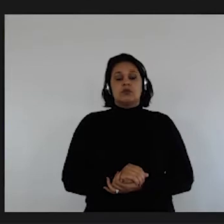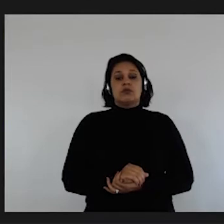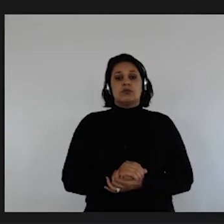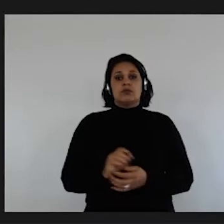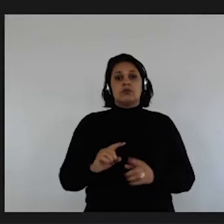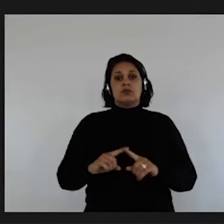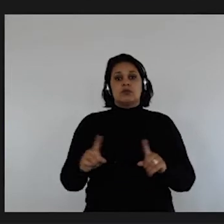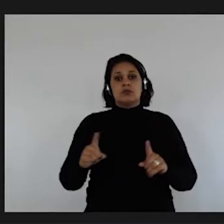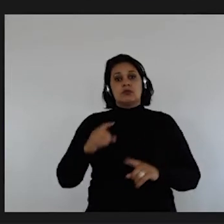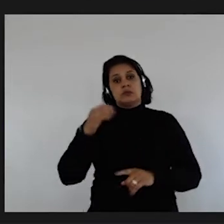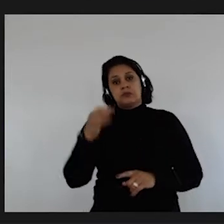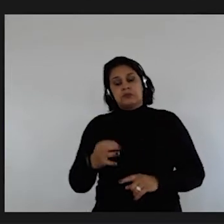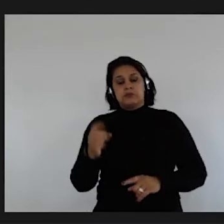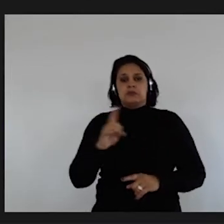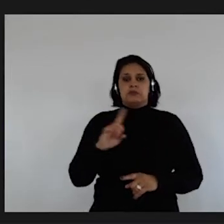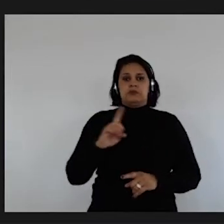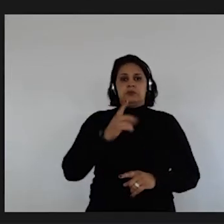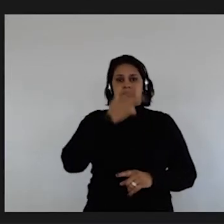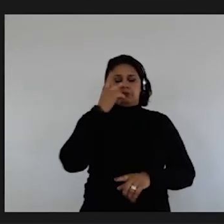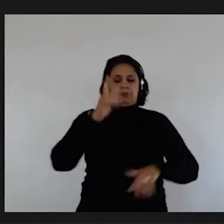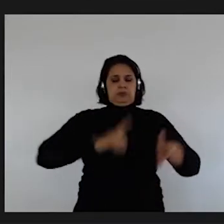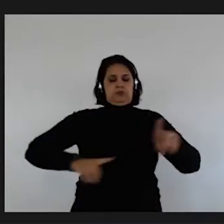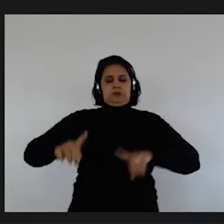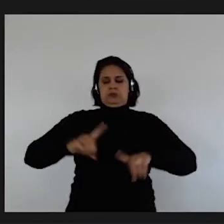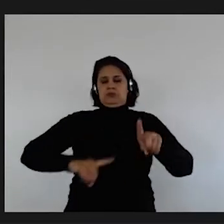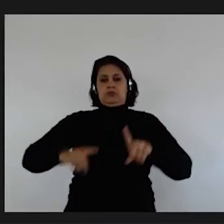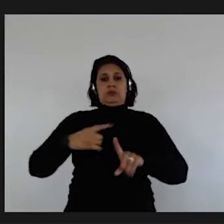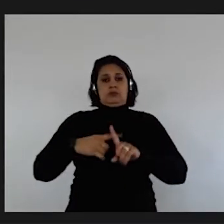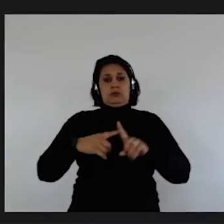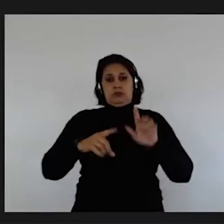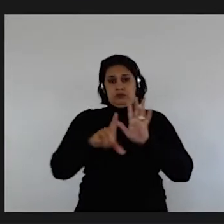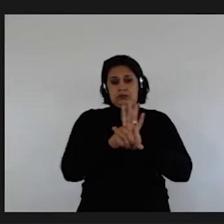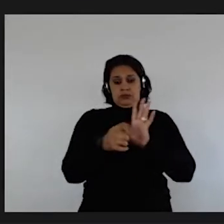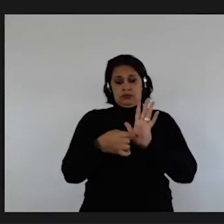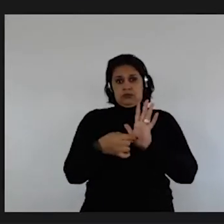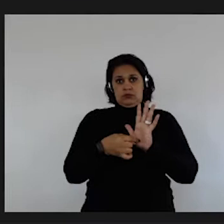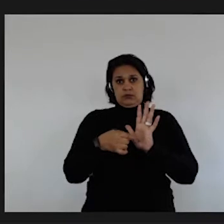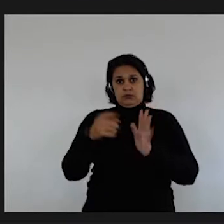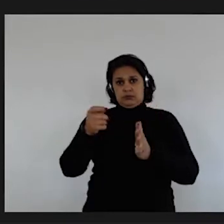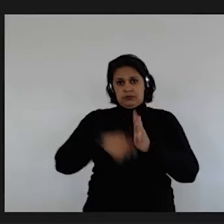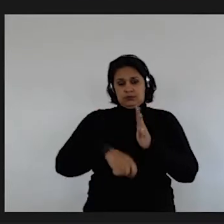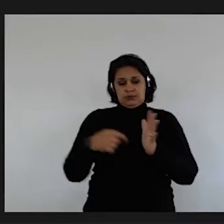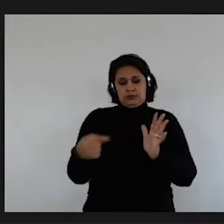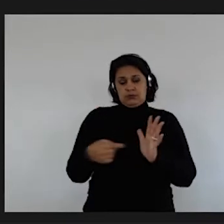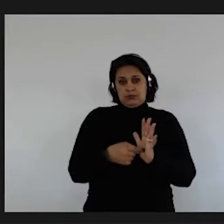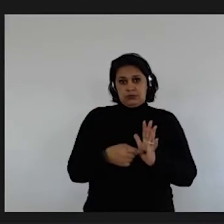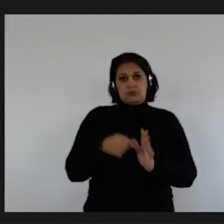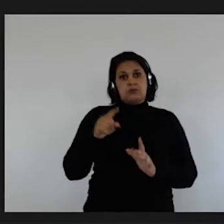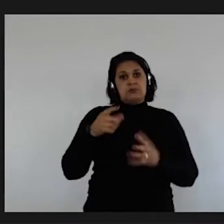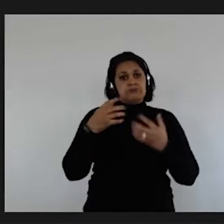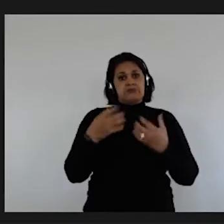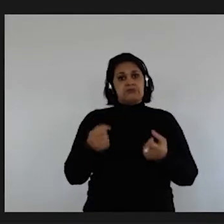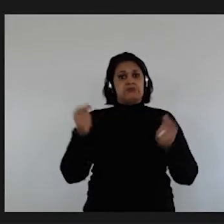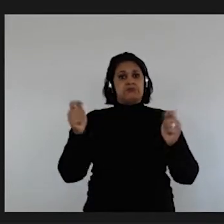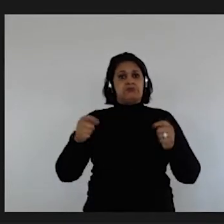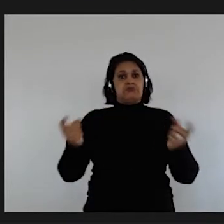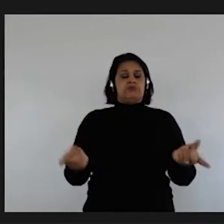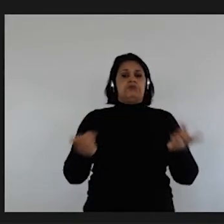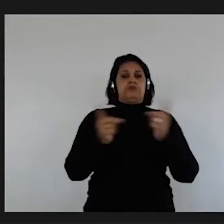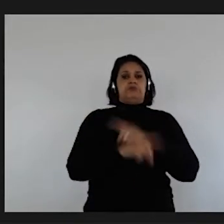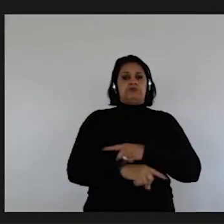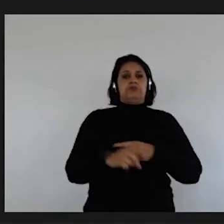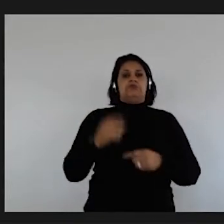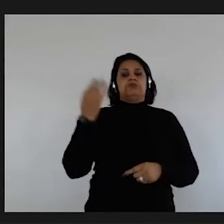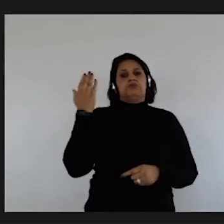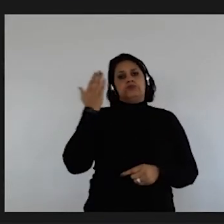da dominialidade, mesmo porque a lei registral, a nossa lei registral, ela admite a prova em contrário, ela é juris